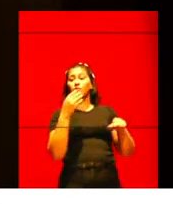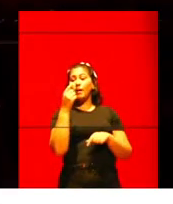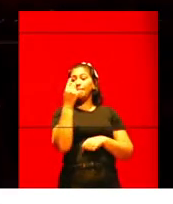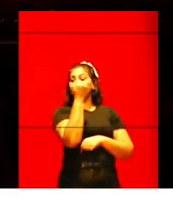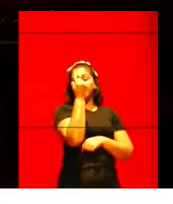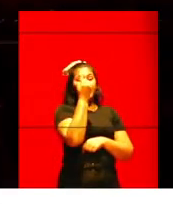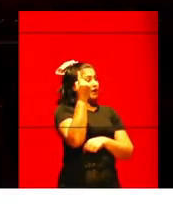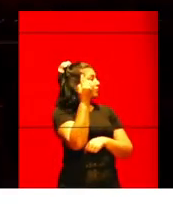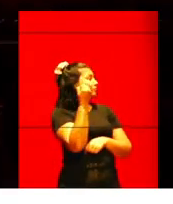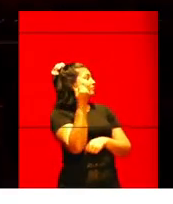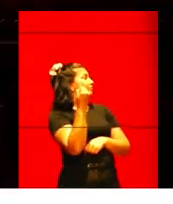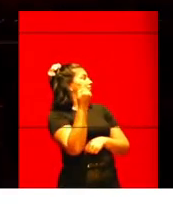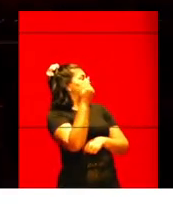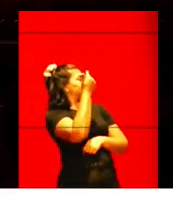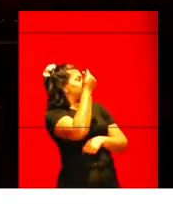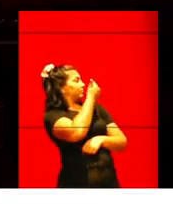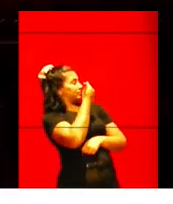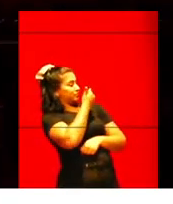Primário. Esse aqui.